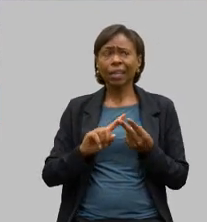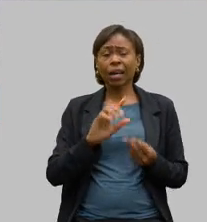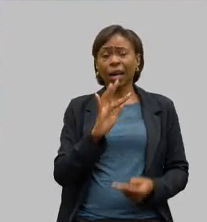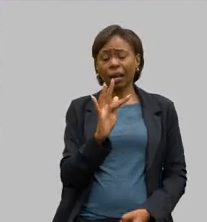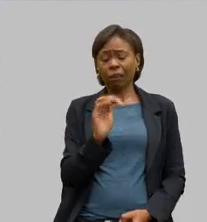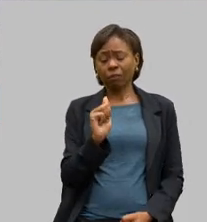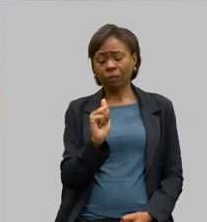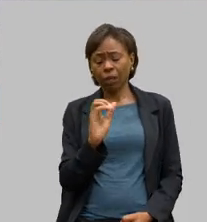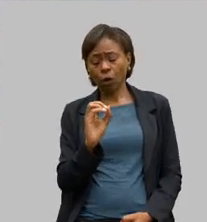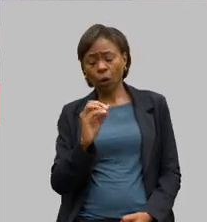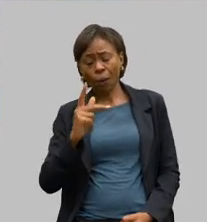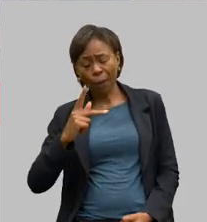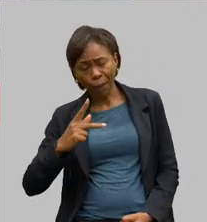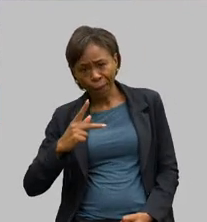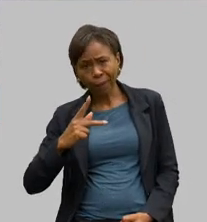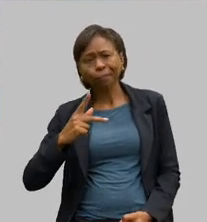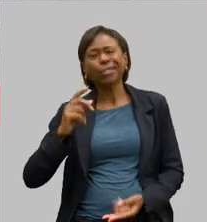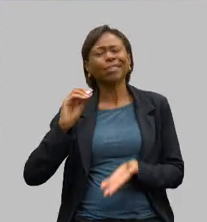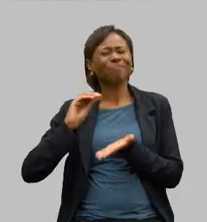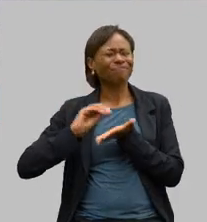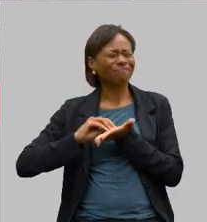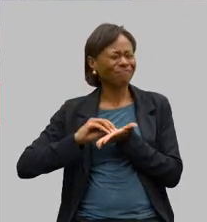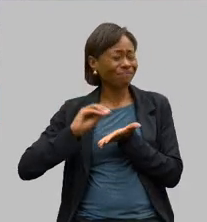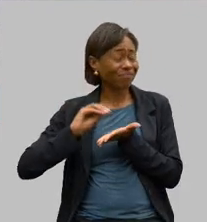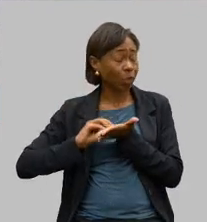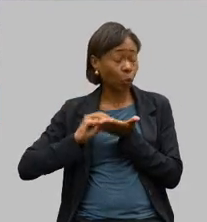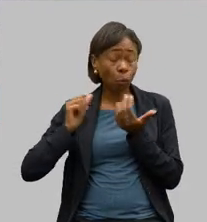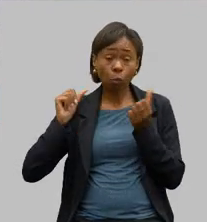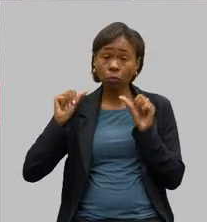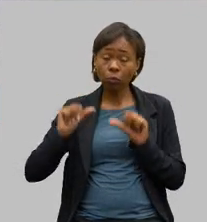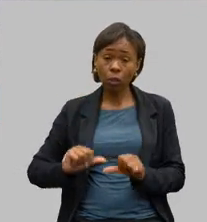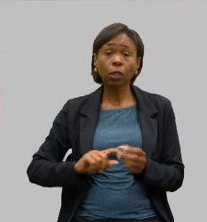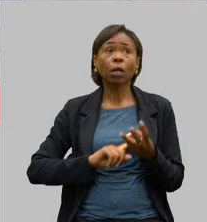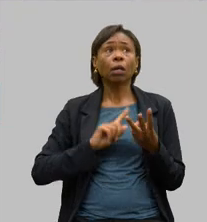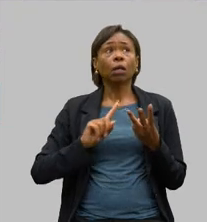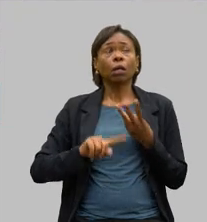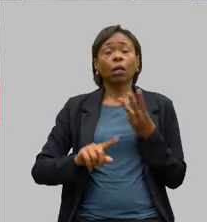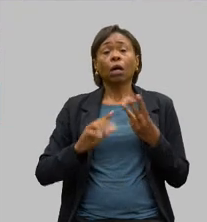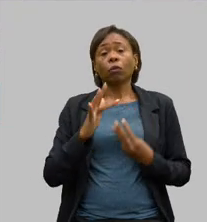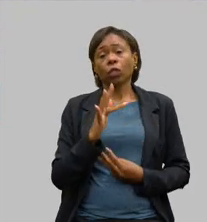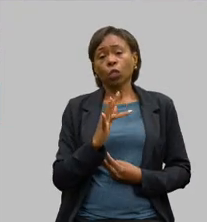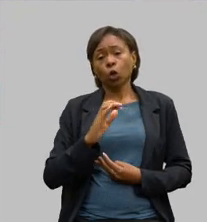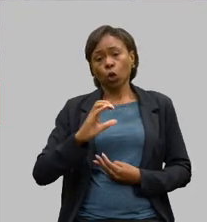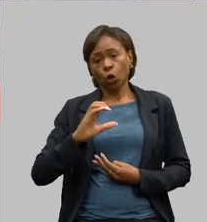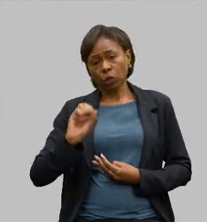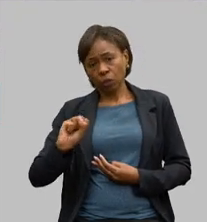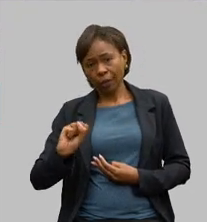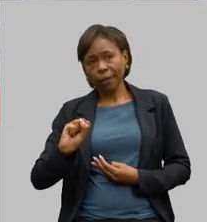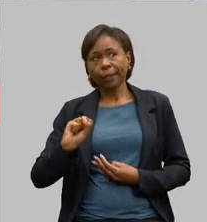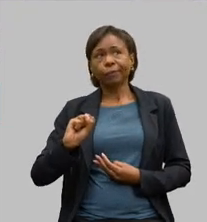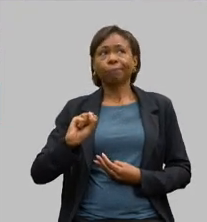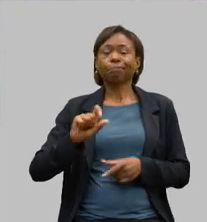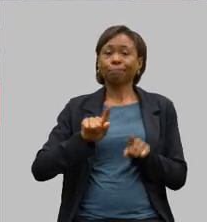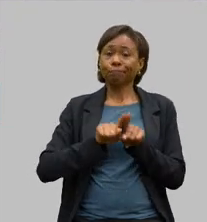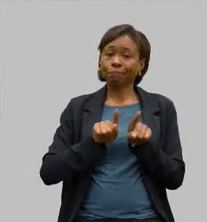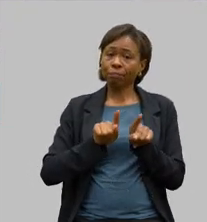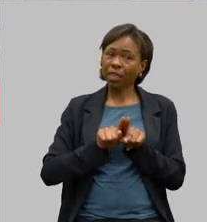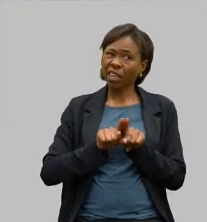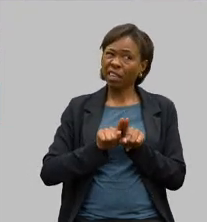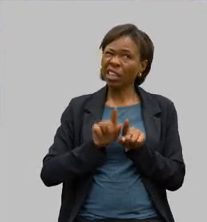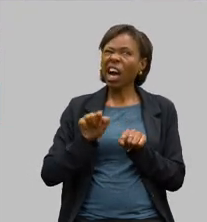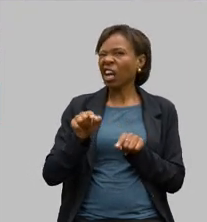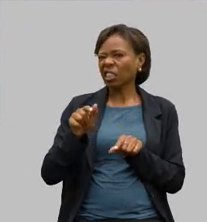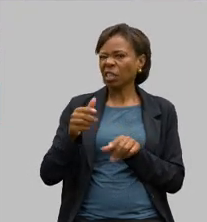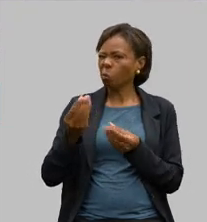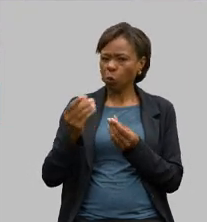deficiência imensa sobretudo nesses dois lugares a fundação clov salgado como tem contrato de gestão eh nem tanto né